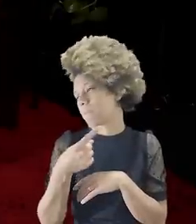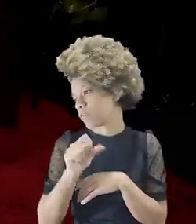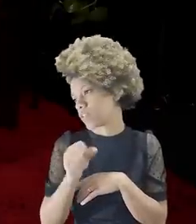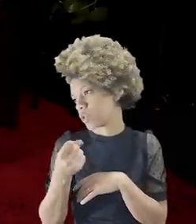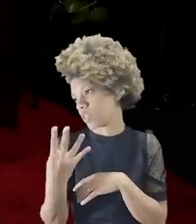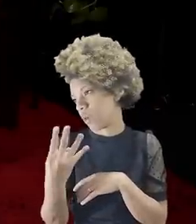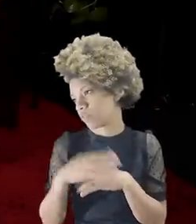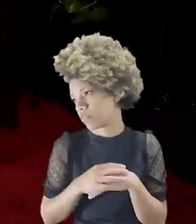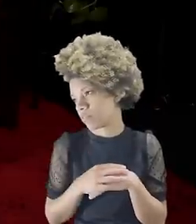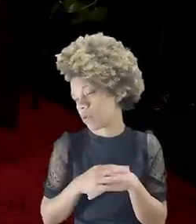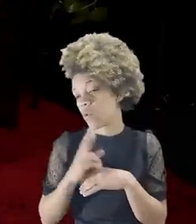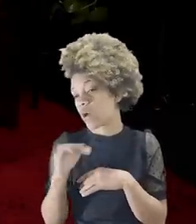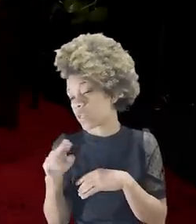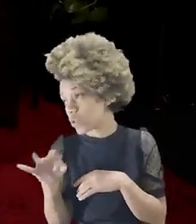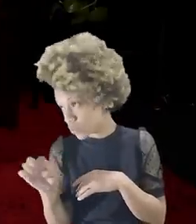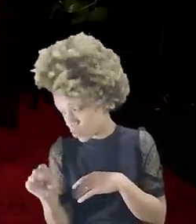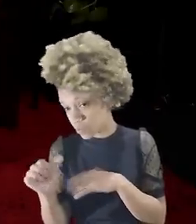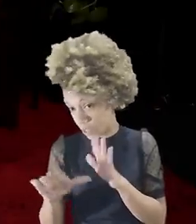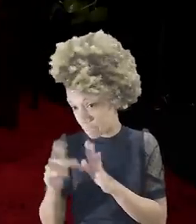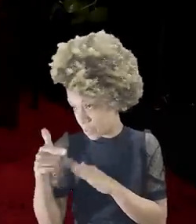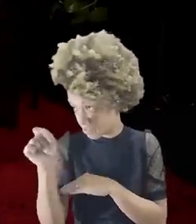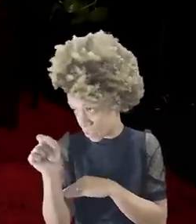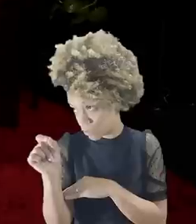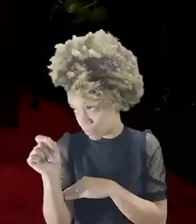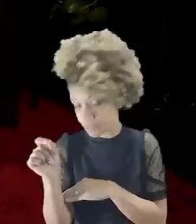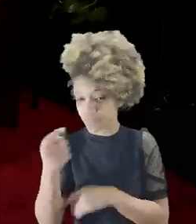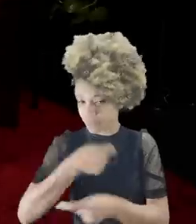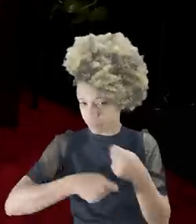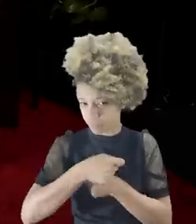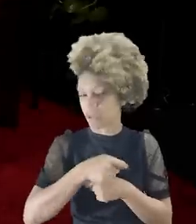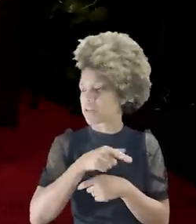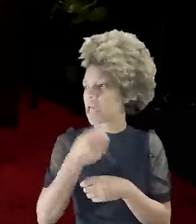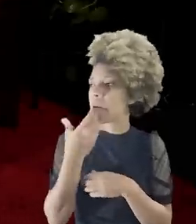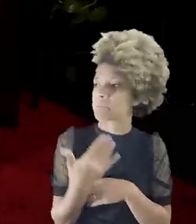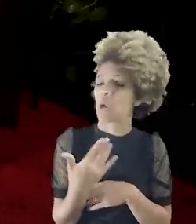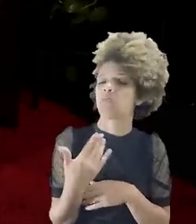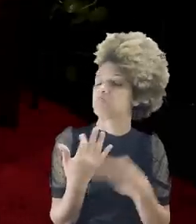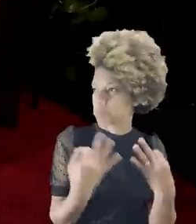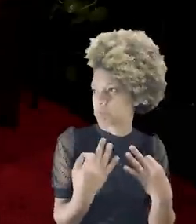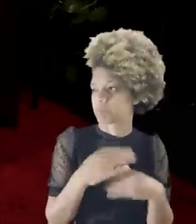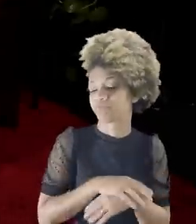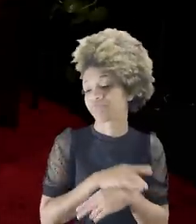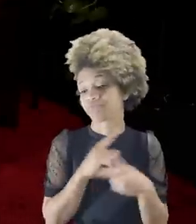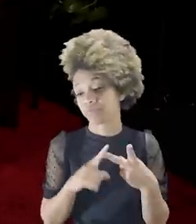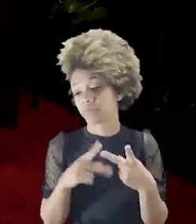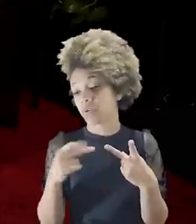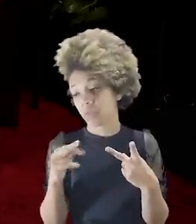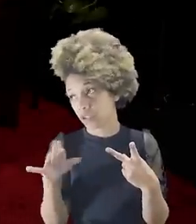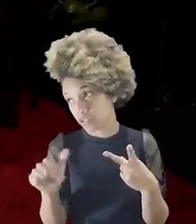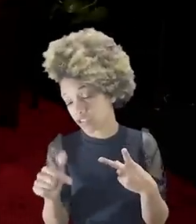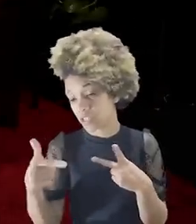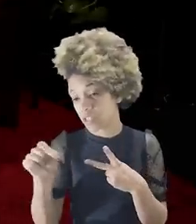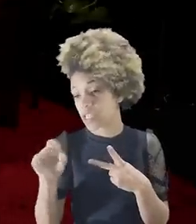84 aqueles que o Houston foi a primeira escolha ele escolheram o João que era muito bom e funcionou aí o